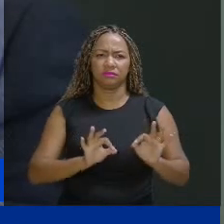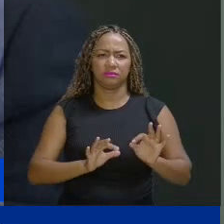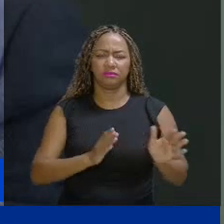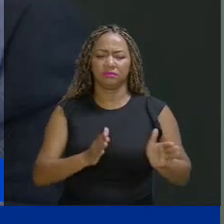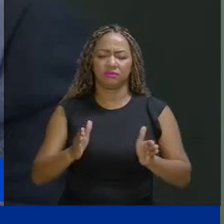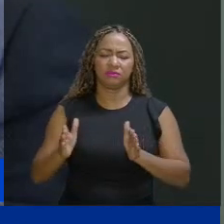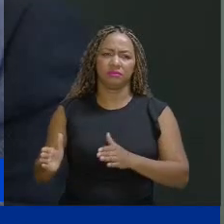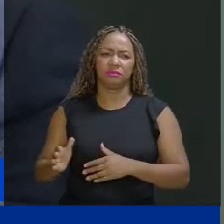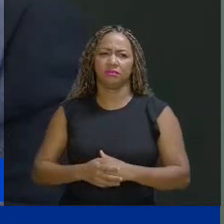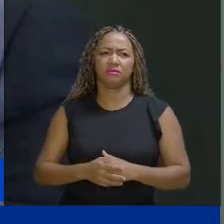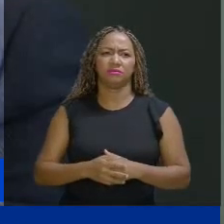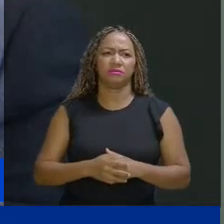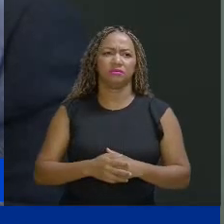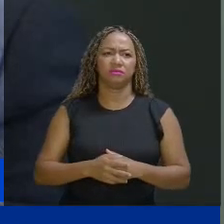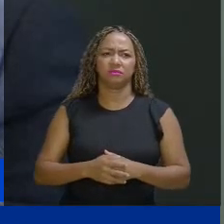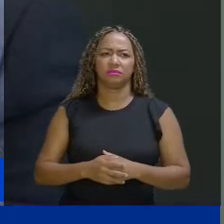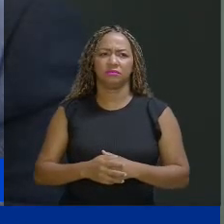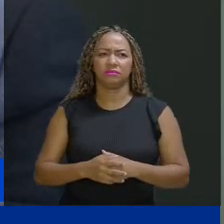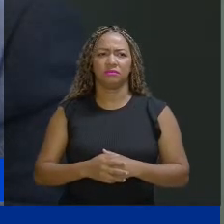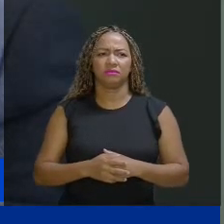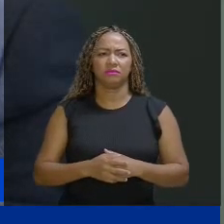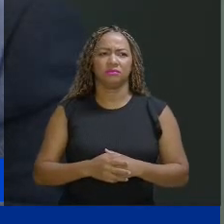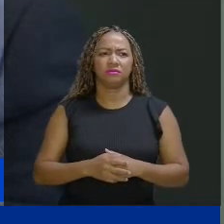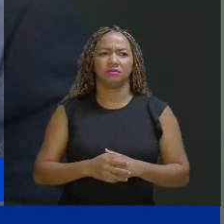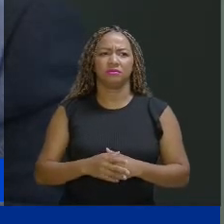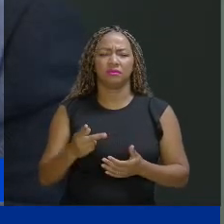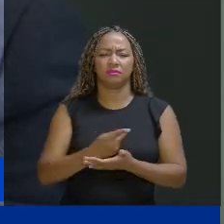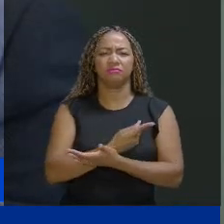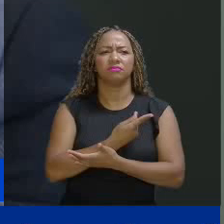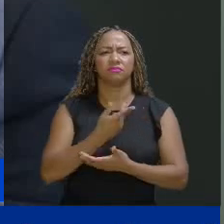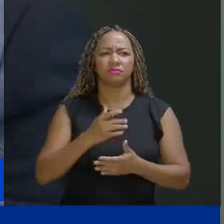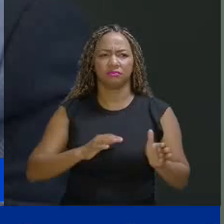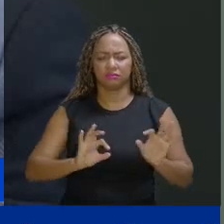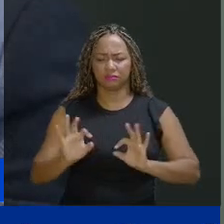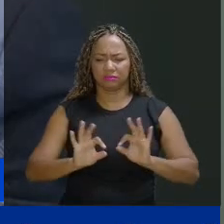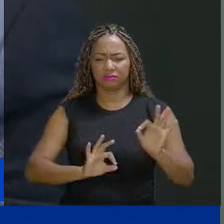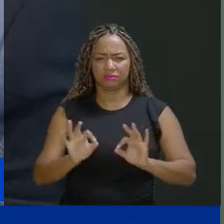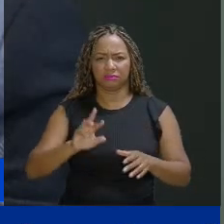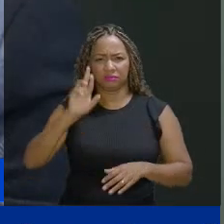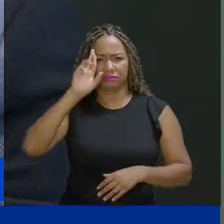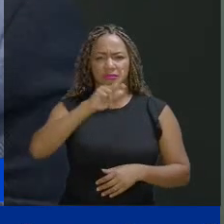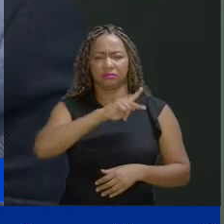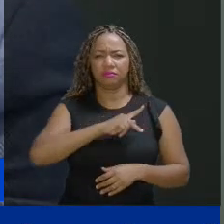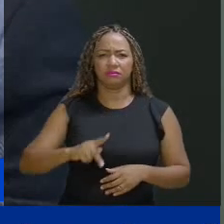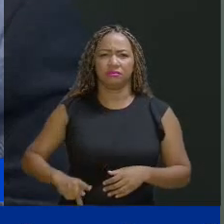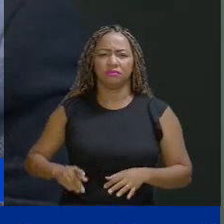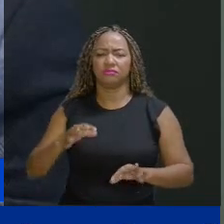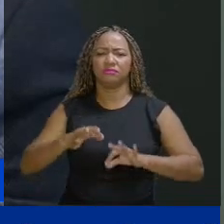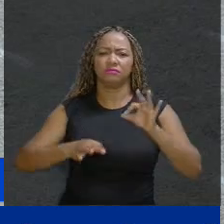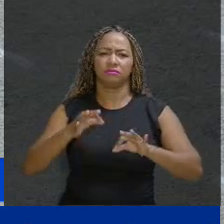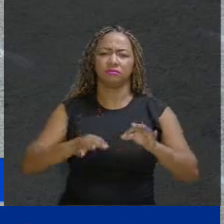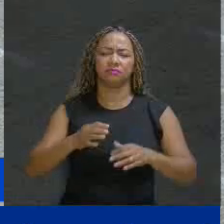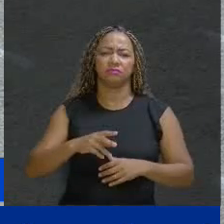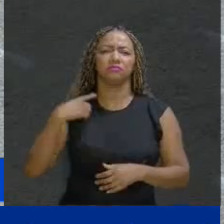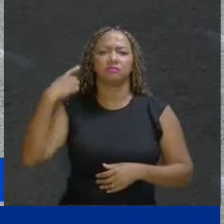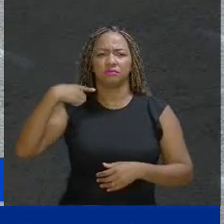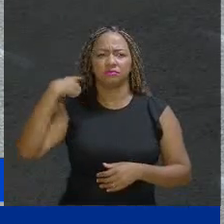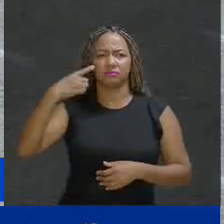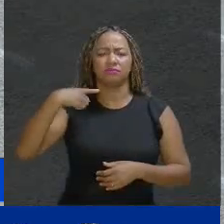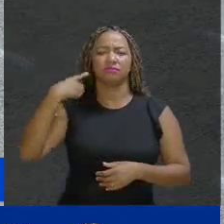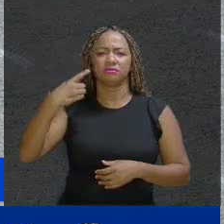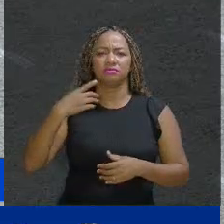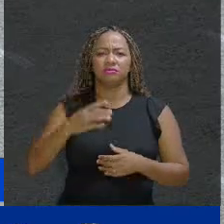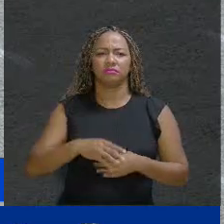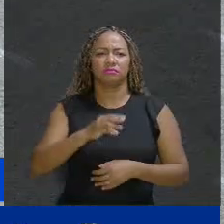matéria de ordem pública, quer se posicionar sobre a questão de ordem? Excelentíssimo senhor presidente, excelentíssimos julgadores, nobres advogados,